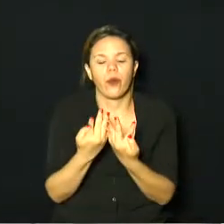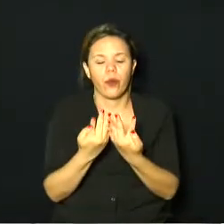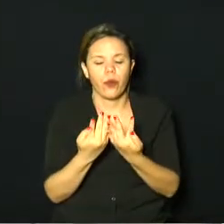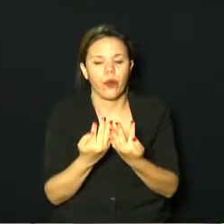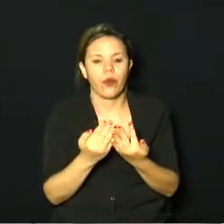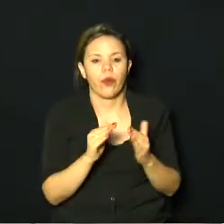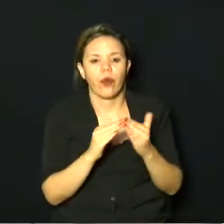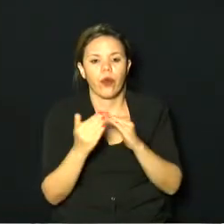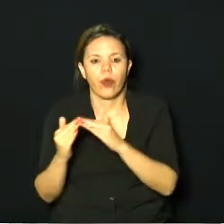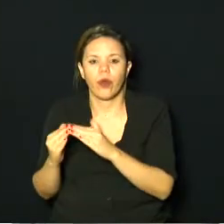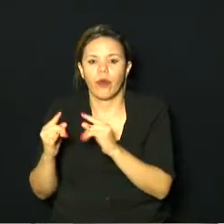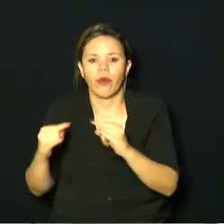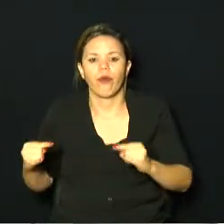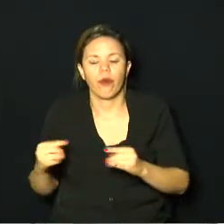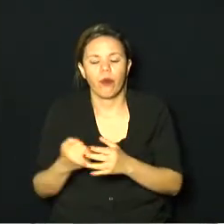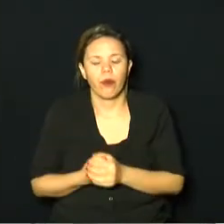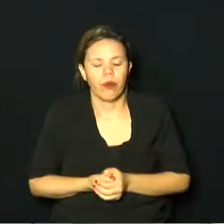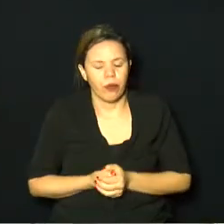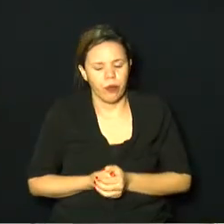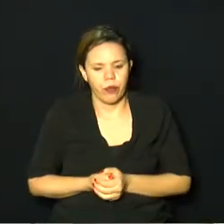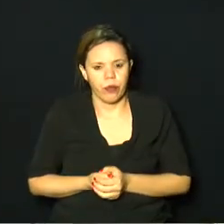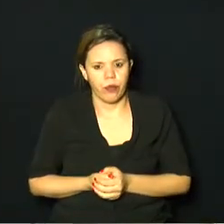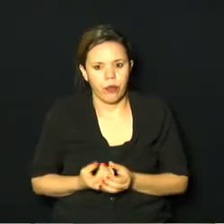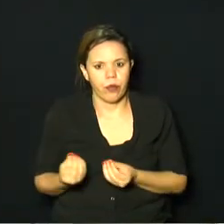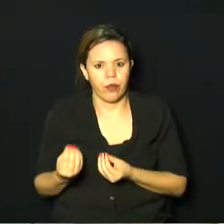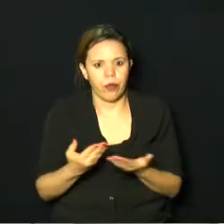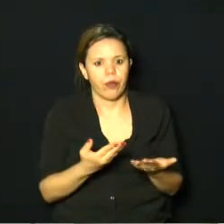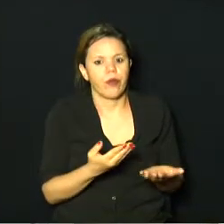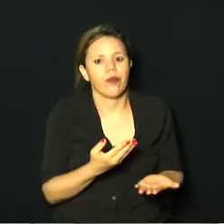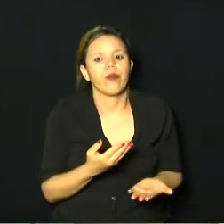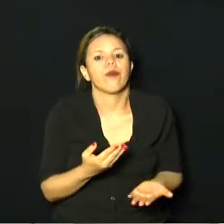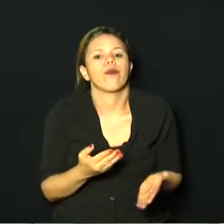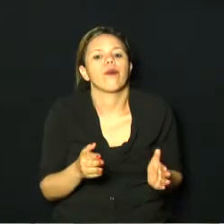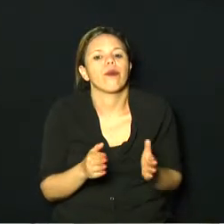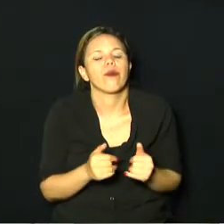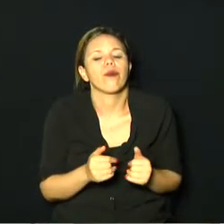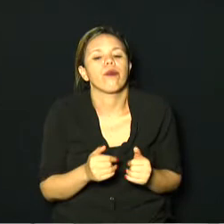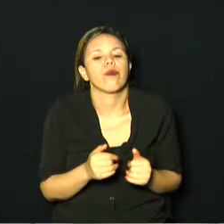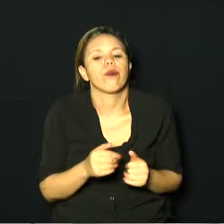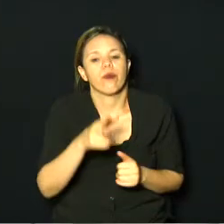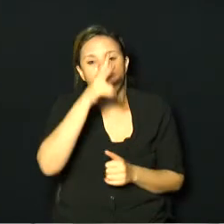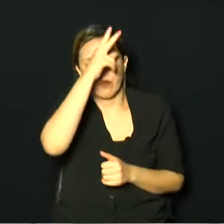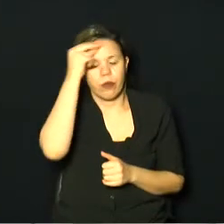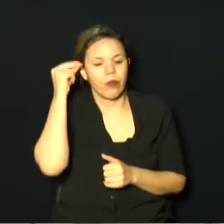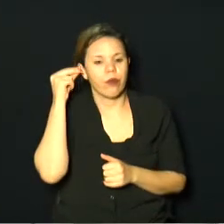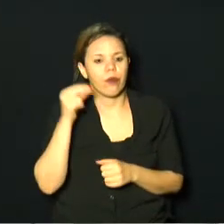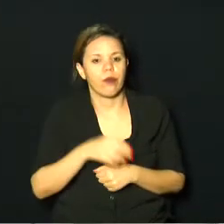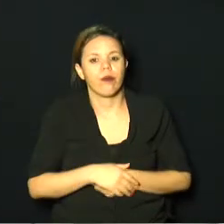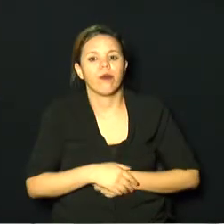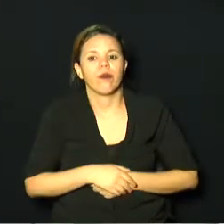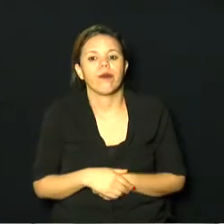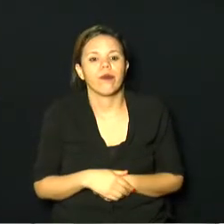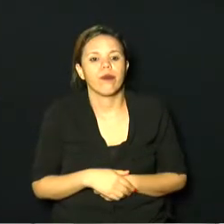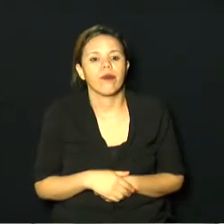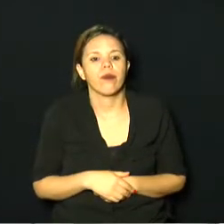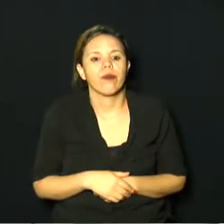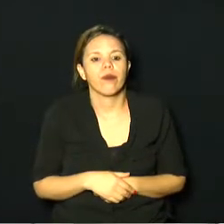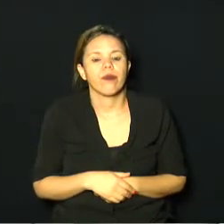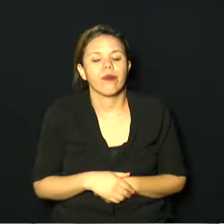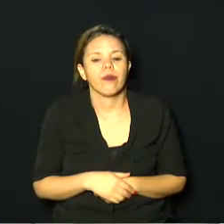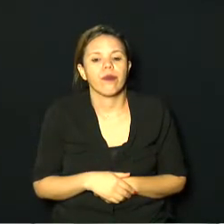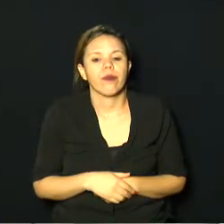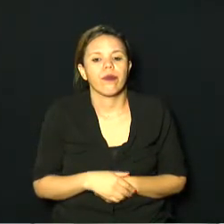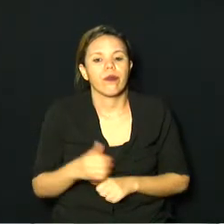Mandela, que foi encaminhado essa petição ao prefeito municipal de Campinas, que